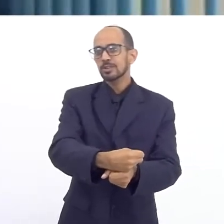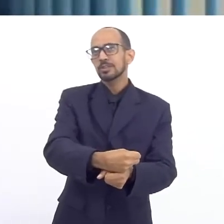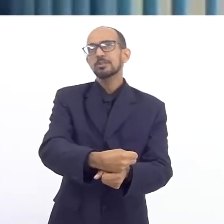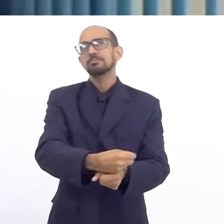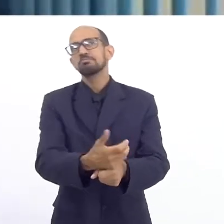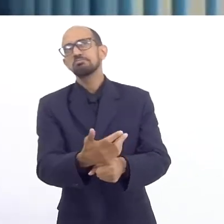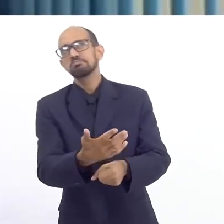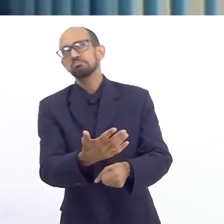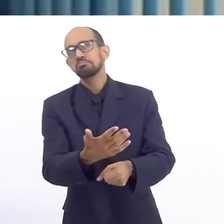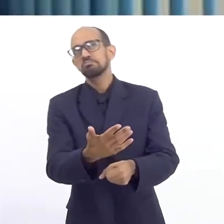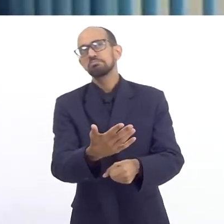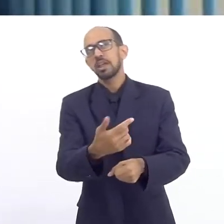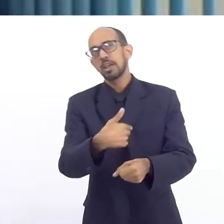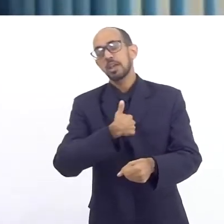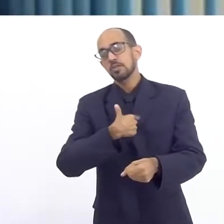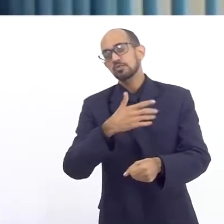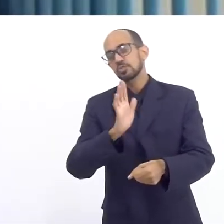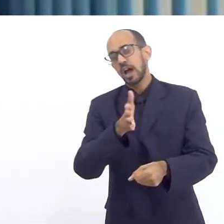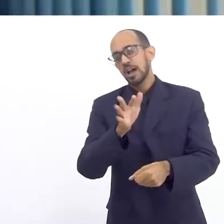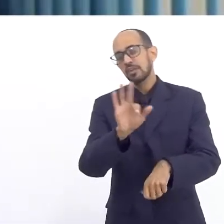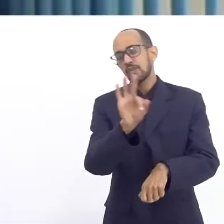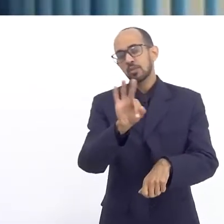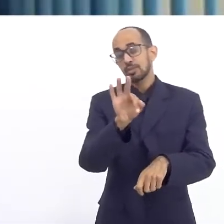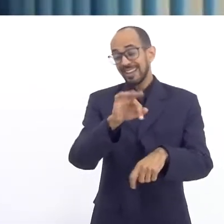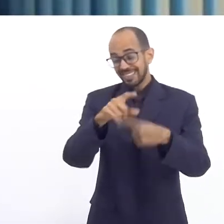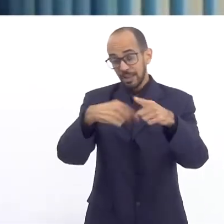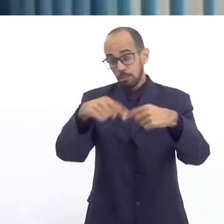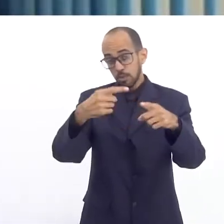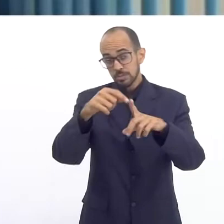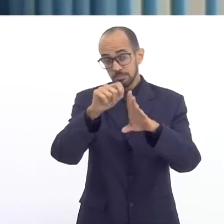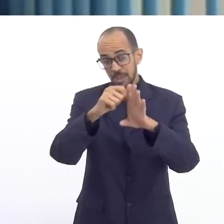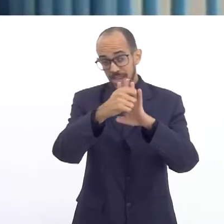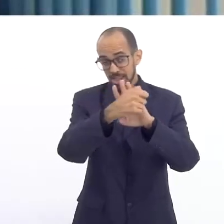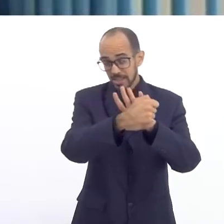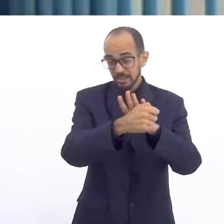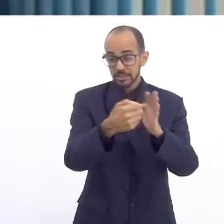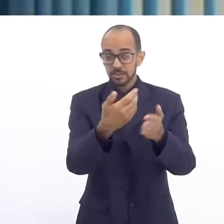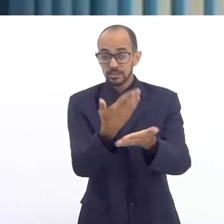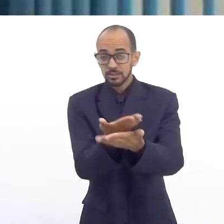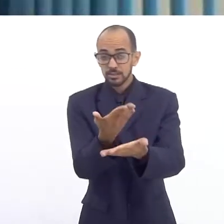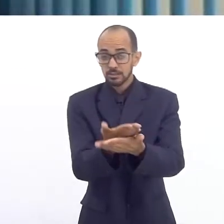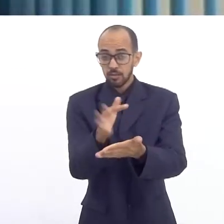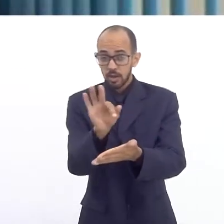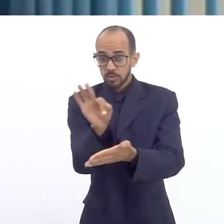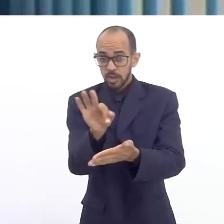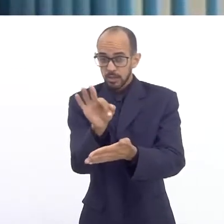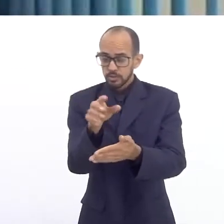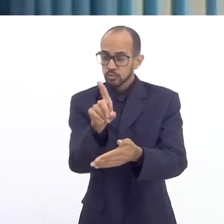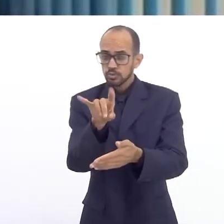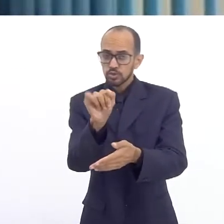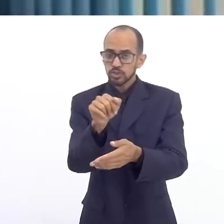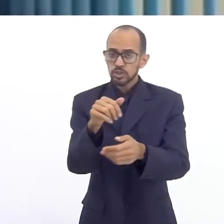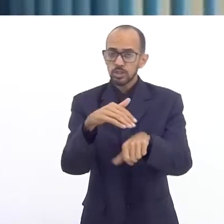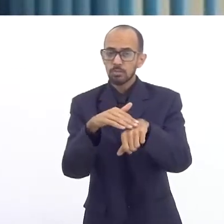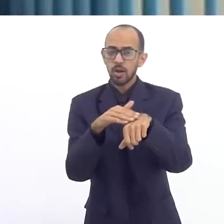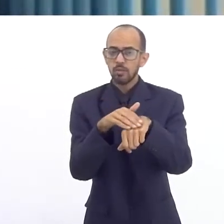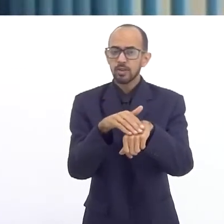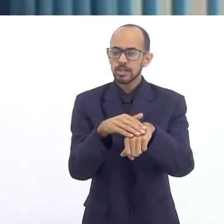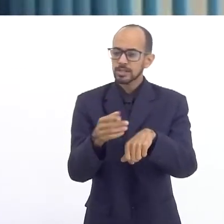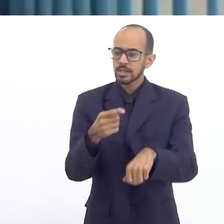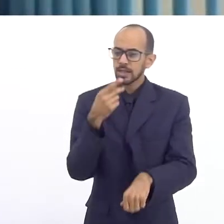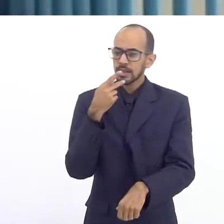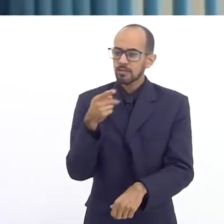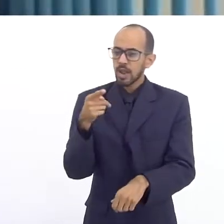lá, depois quer dizer, quando eu estava na faculdade, mas depois, meses, a gente conversar sobre essas coisas, um dia, numa